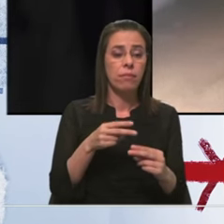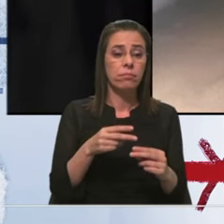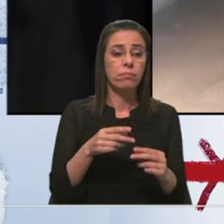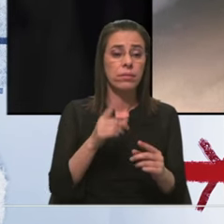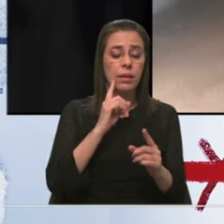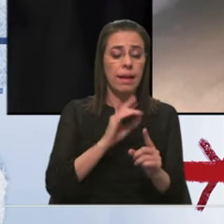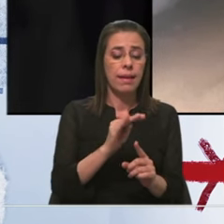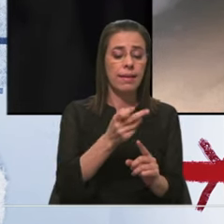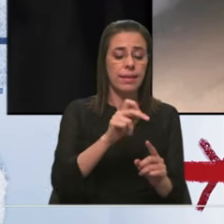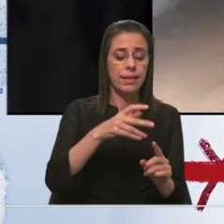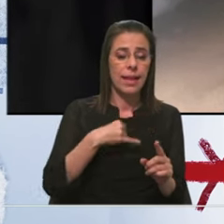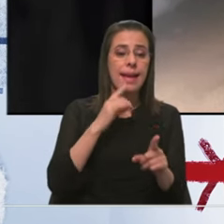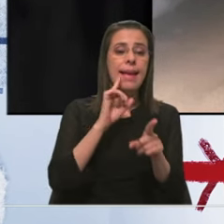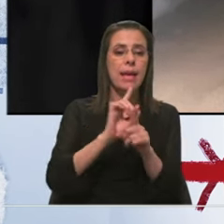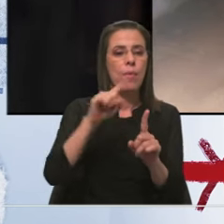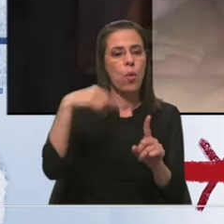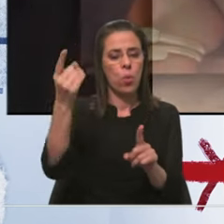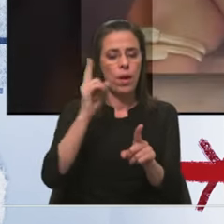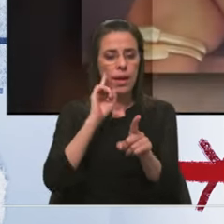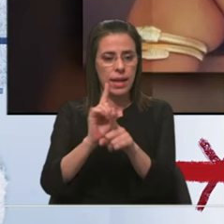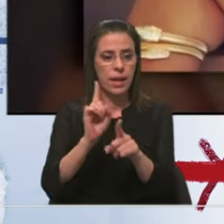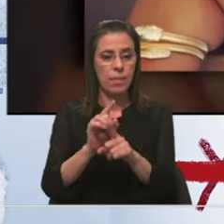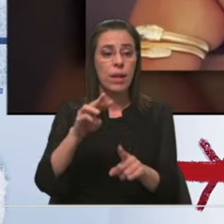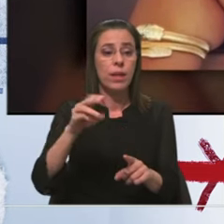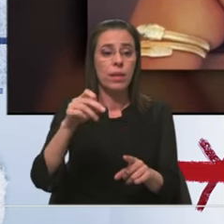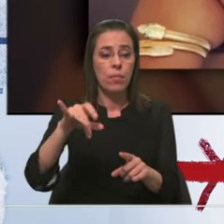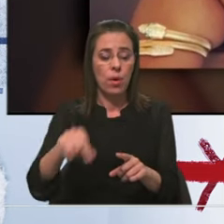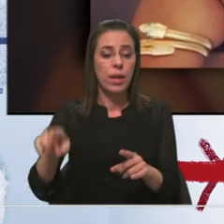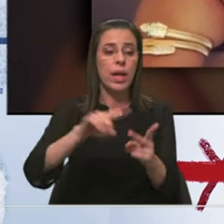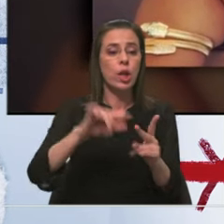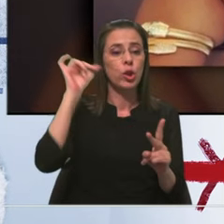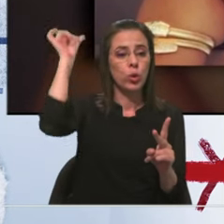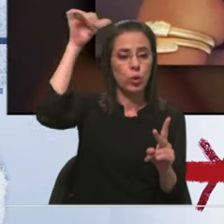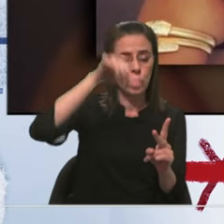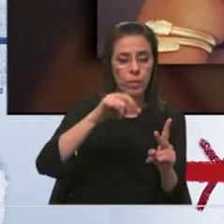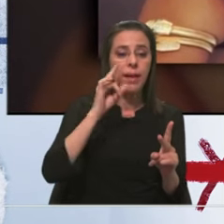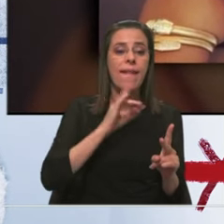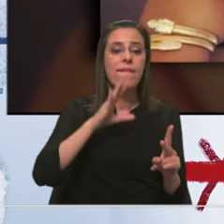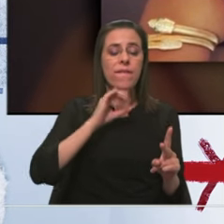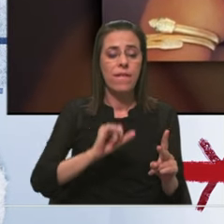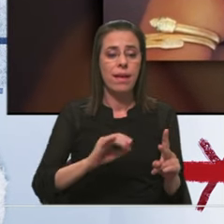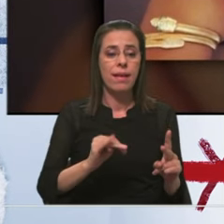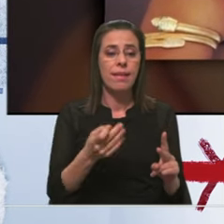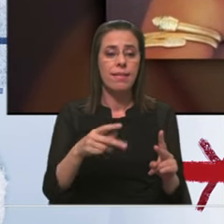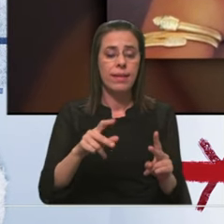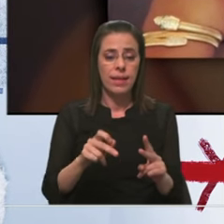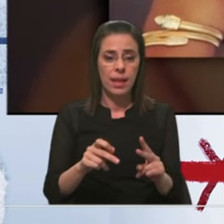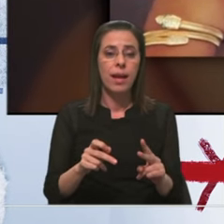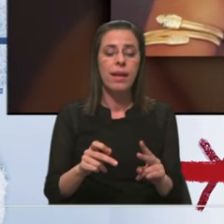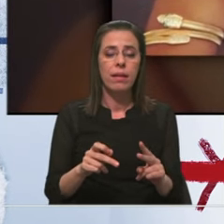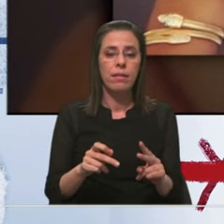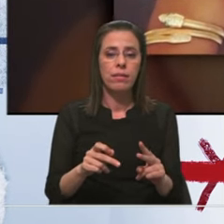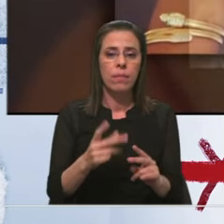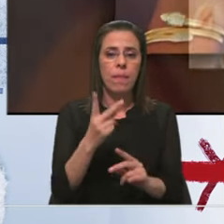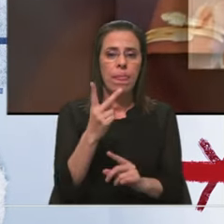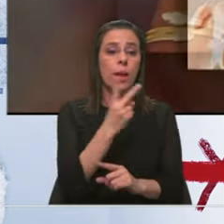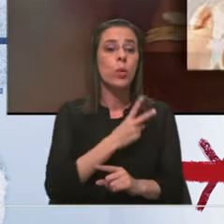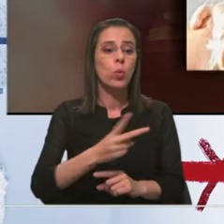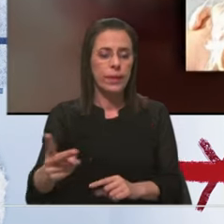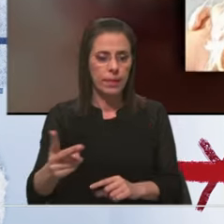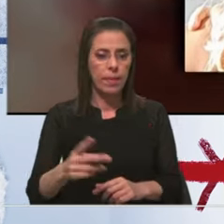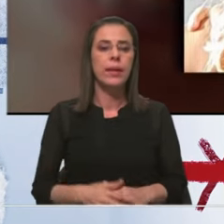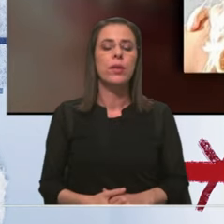Sandra Silva a outra irmã de Mónica Silva e à sobrinha neste caso filha de Sara foram recolhidas H duas